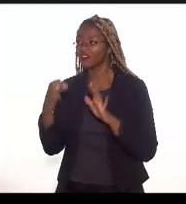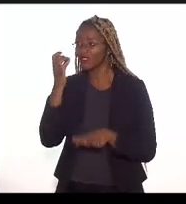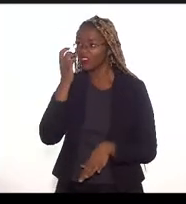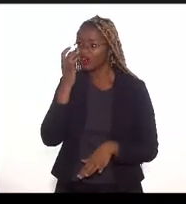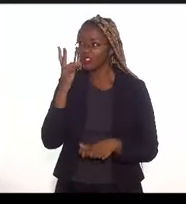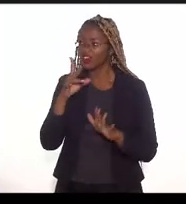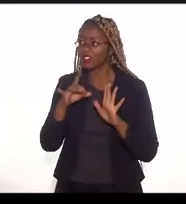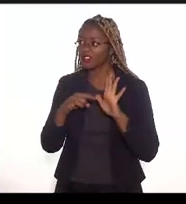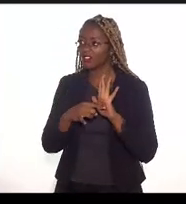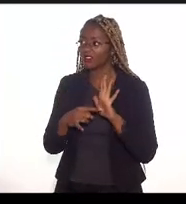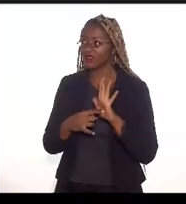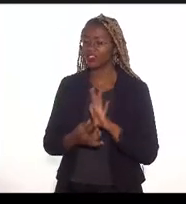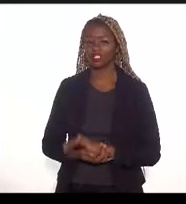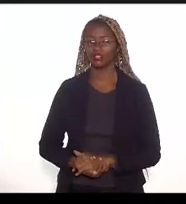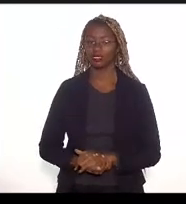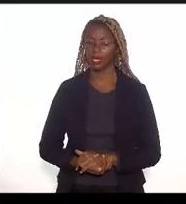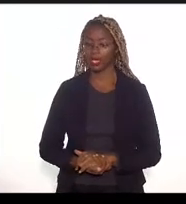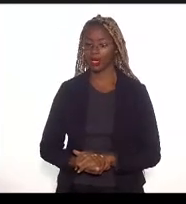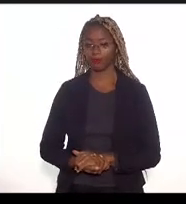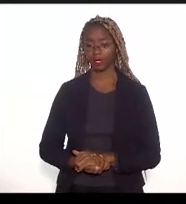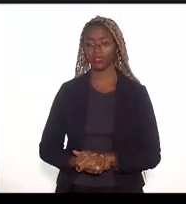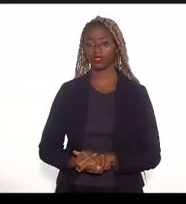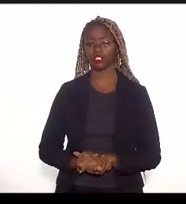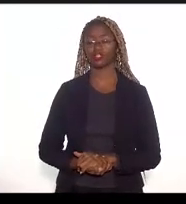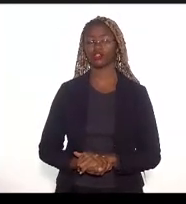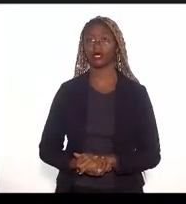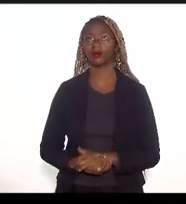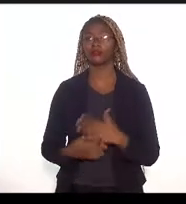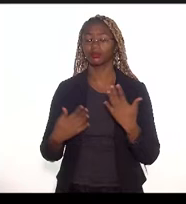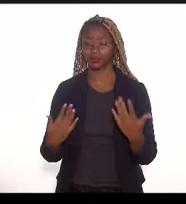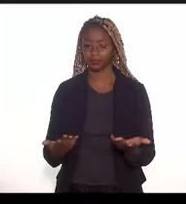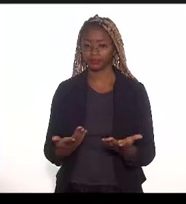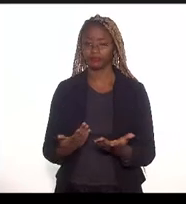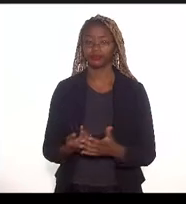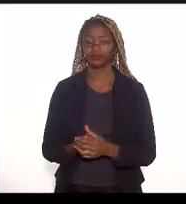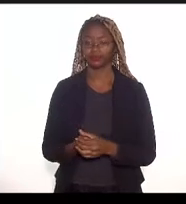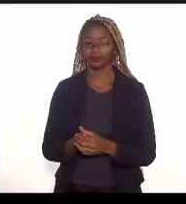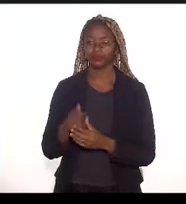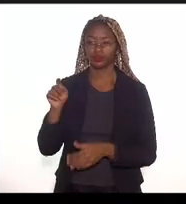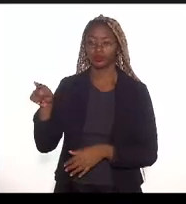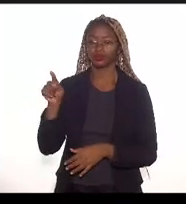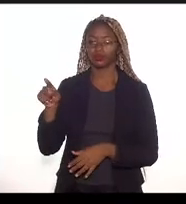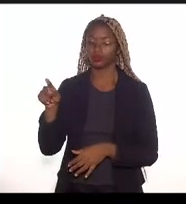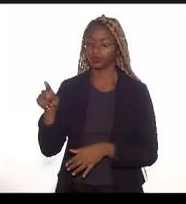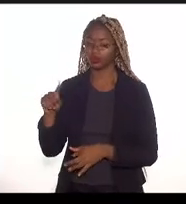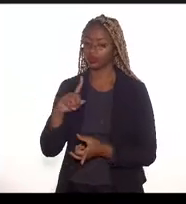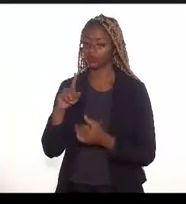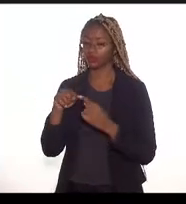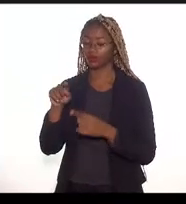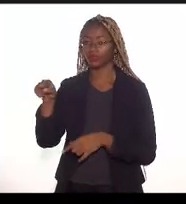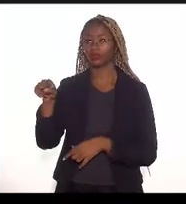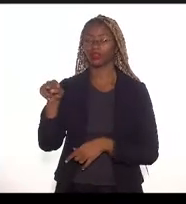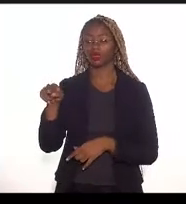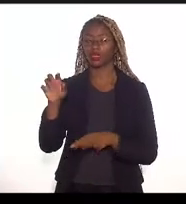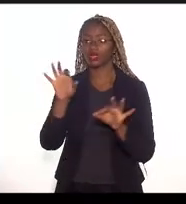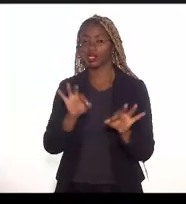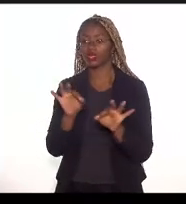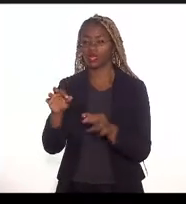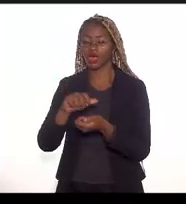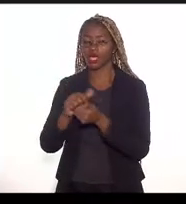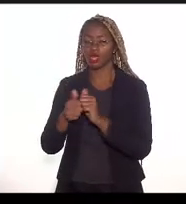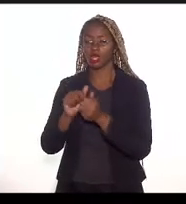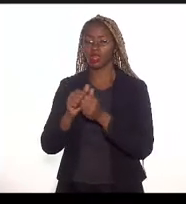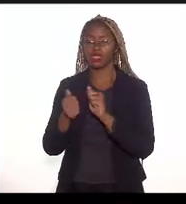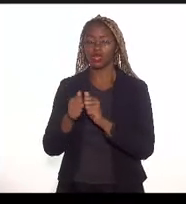sinalizar que é uma imposição trazida pela Lei 8.445 e melhorada e incrementada